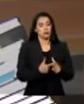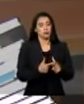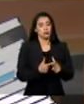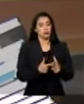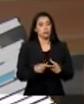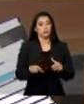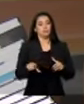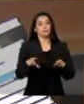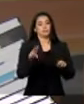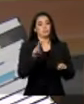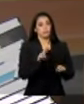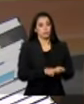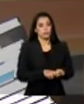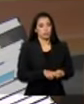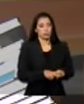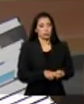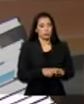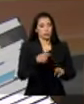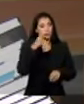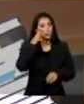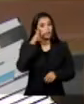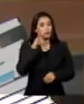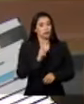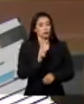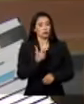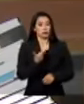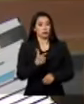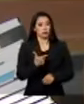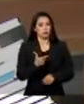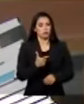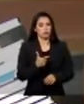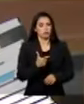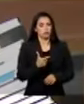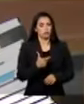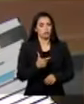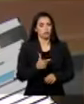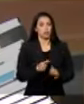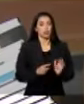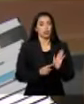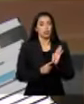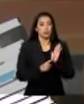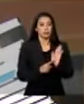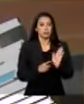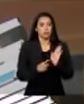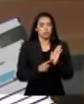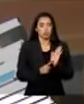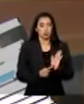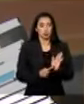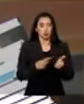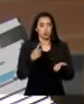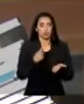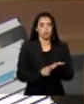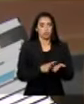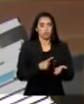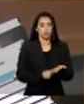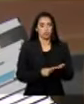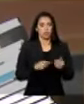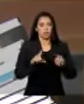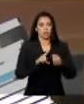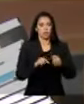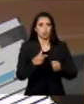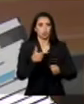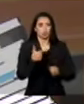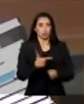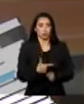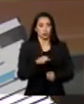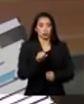Sustenta que, se não proclamada a compatibilidade do artigo 283 do Código de